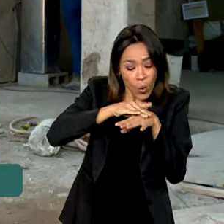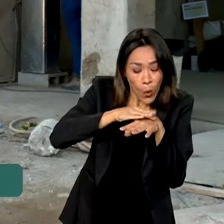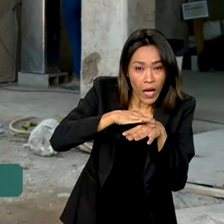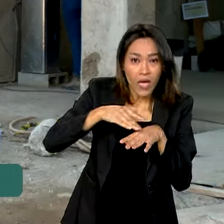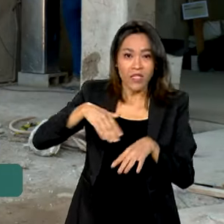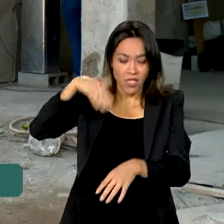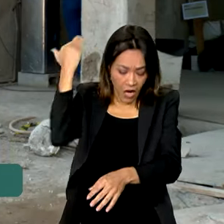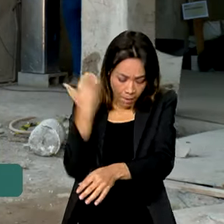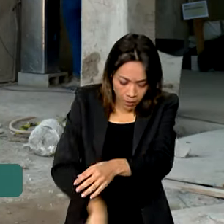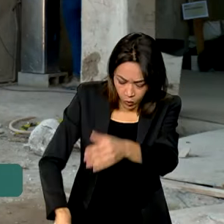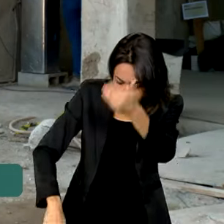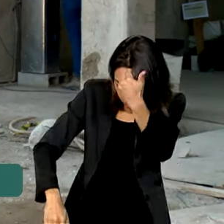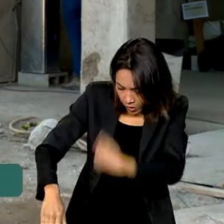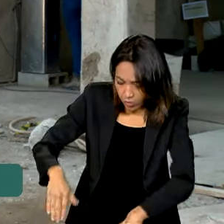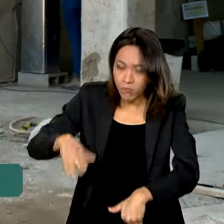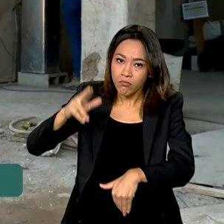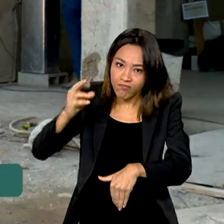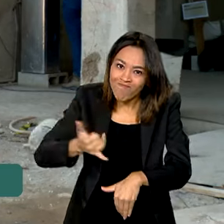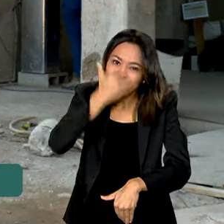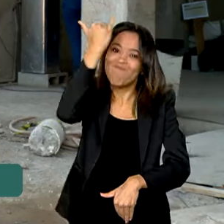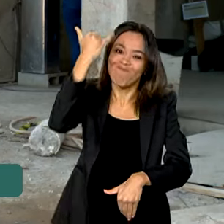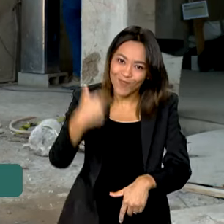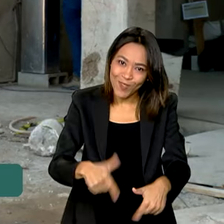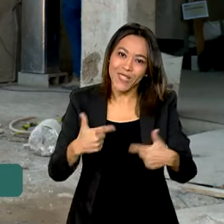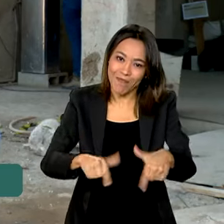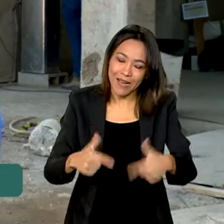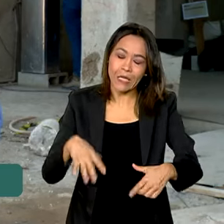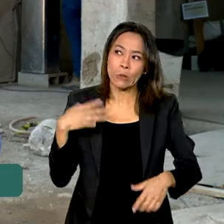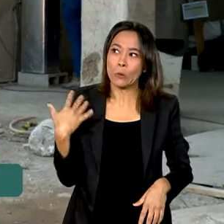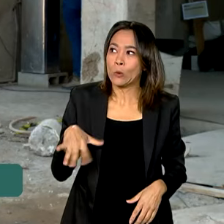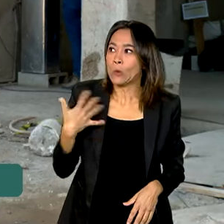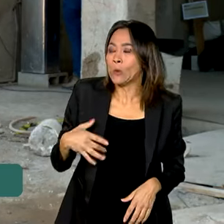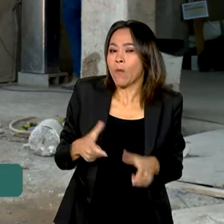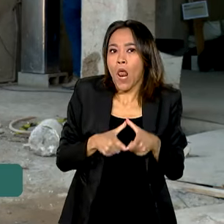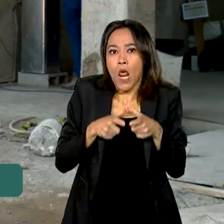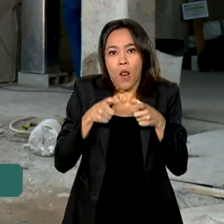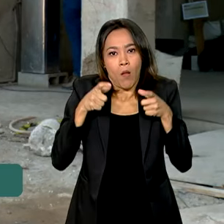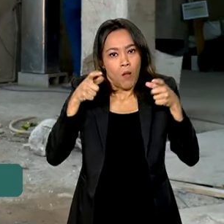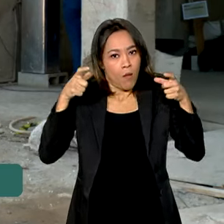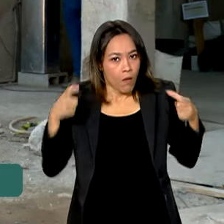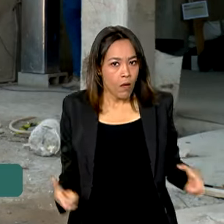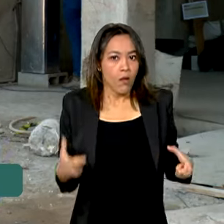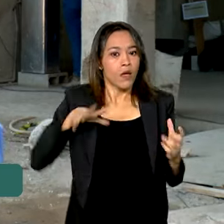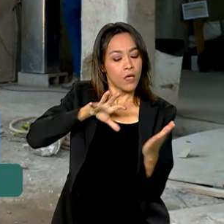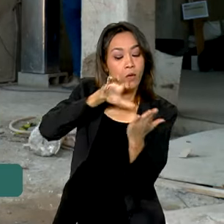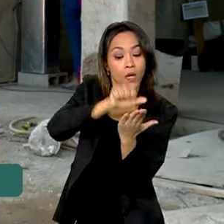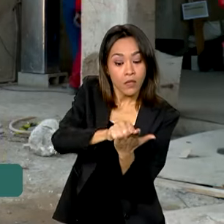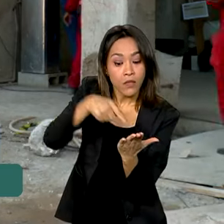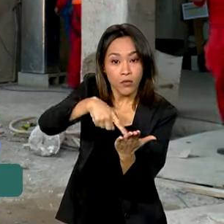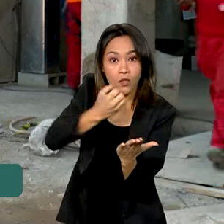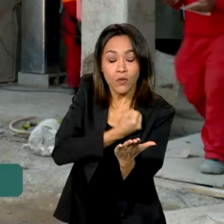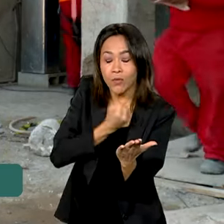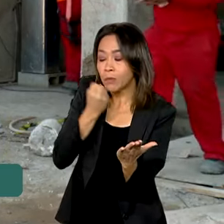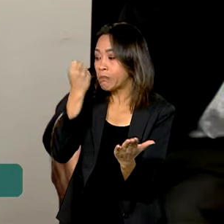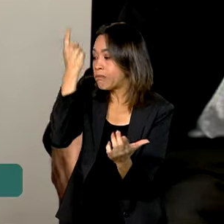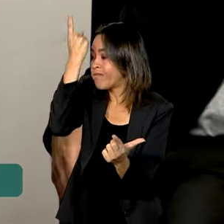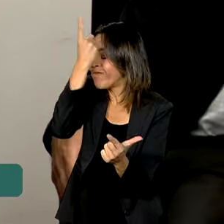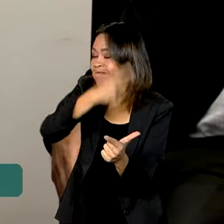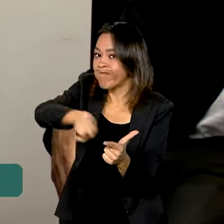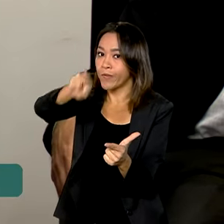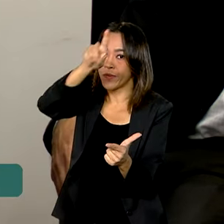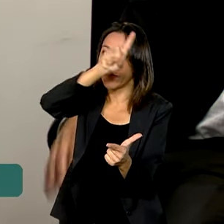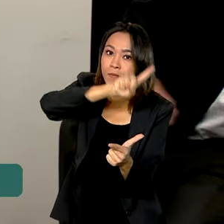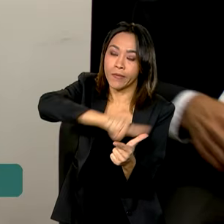amputações relacionadas ao trabalho também é grande, e a subnotificação desses números é um problema. E